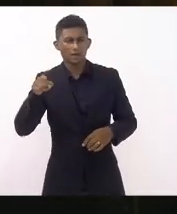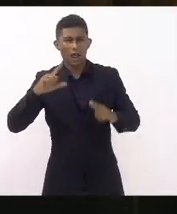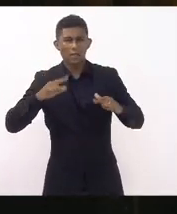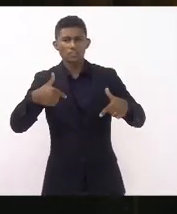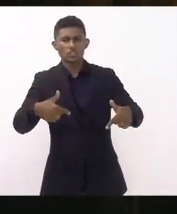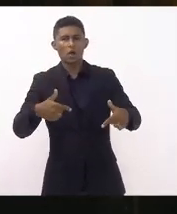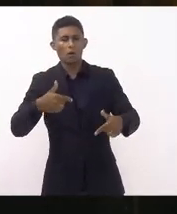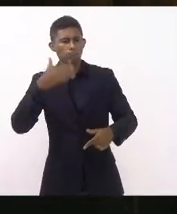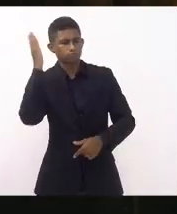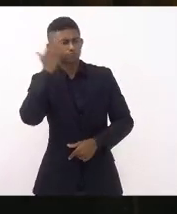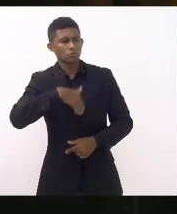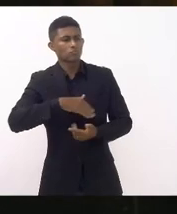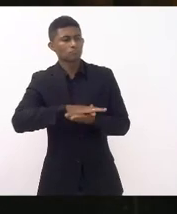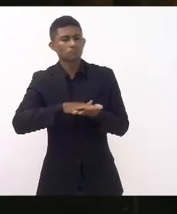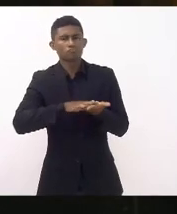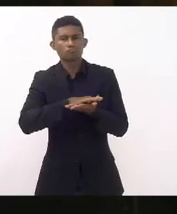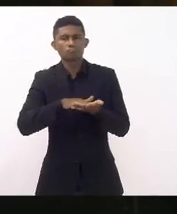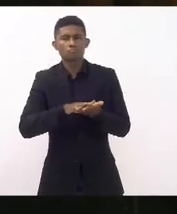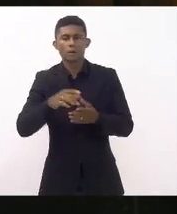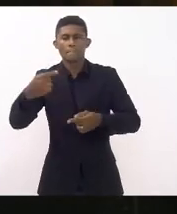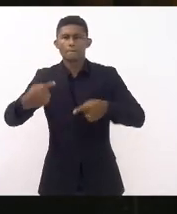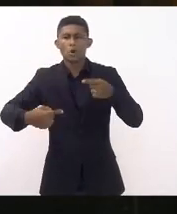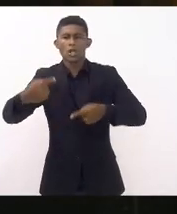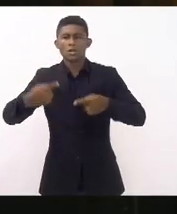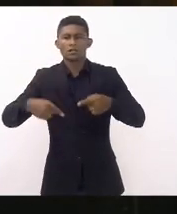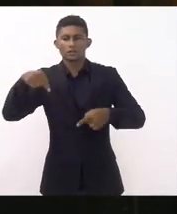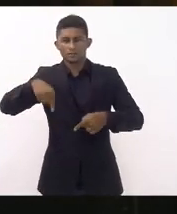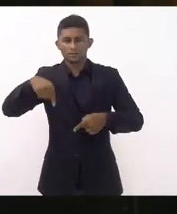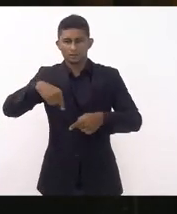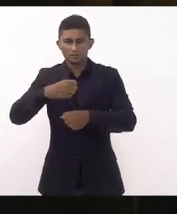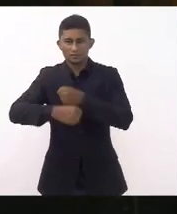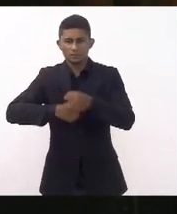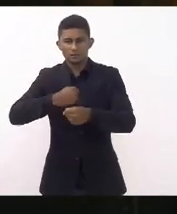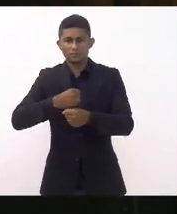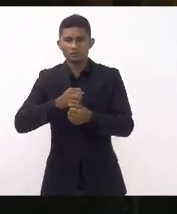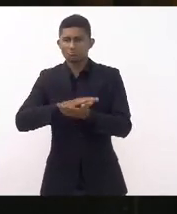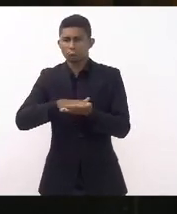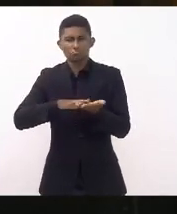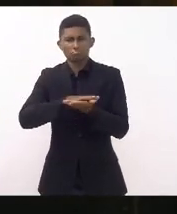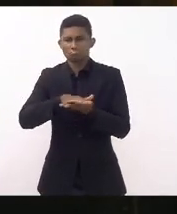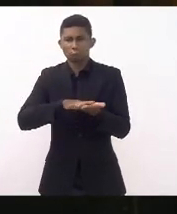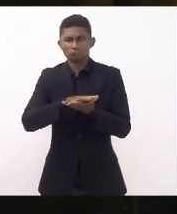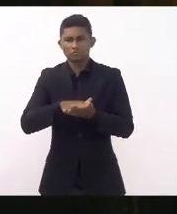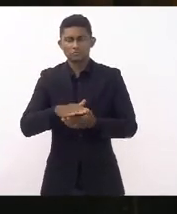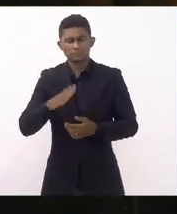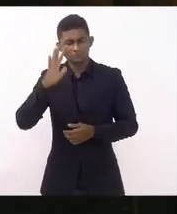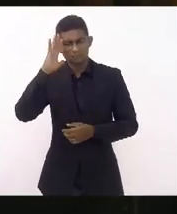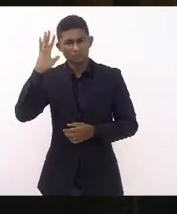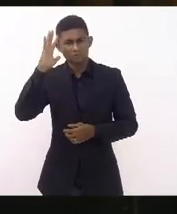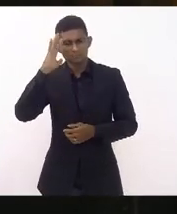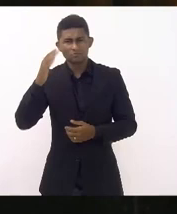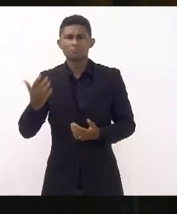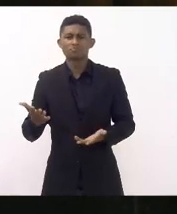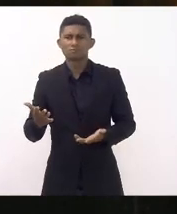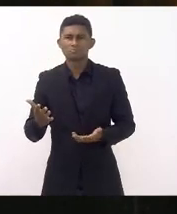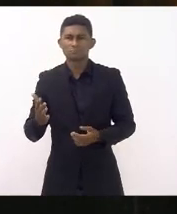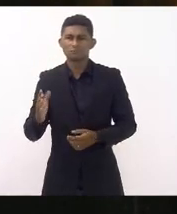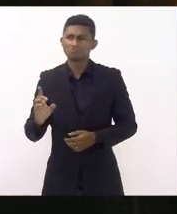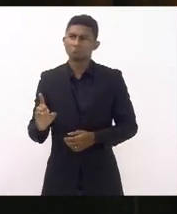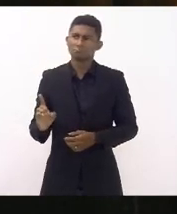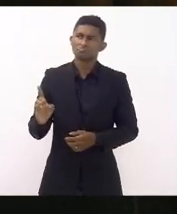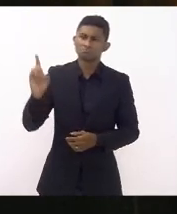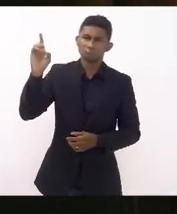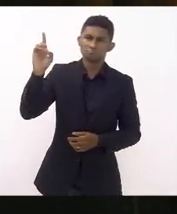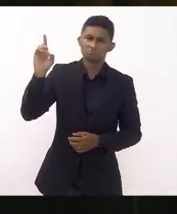atitudes visando a política deste ano. Não tem como servir a dois deuses. Ou você